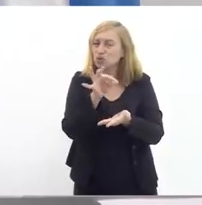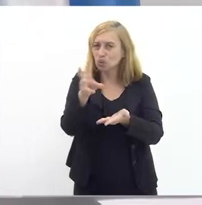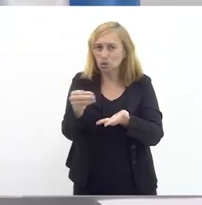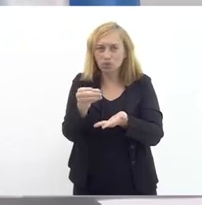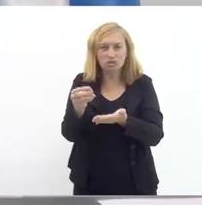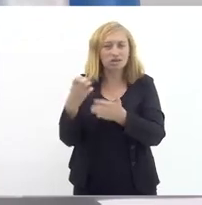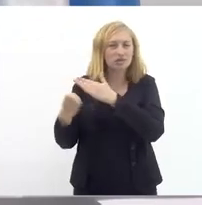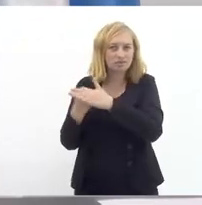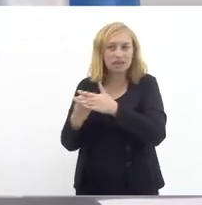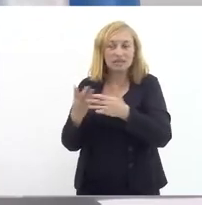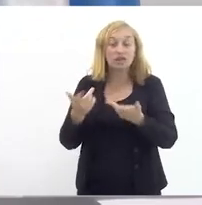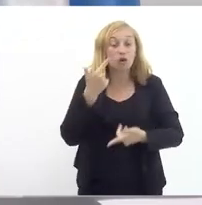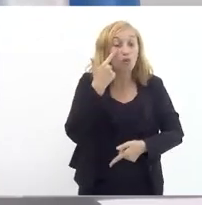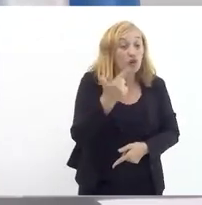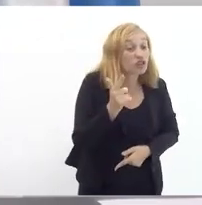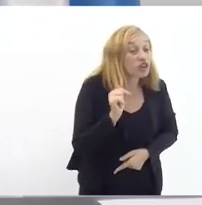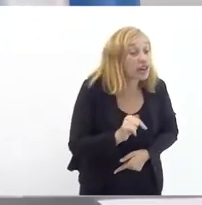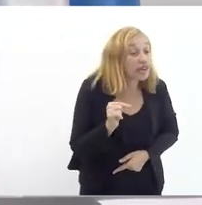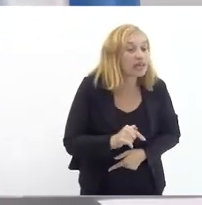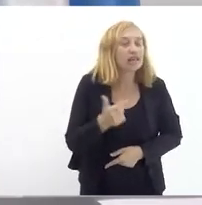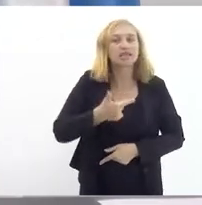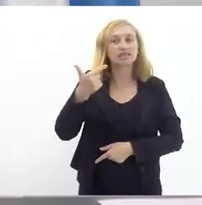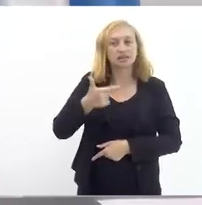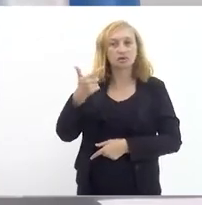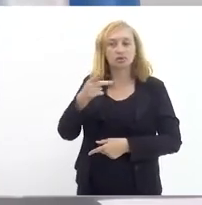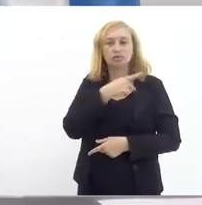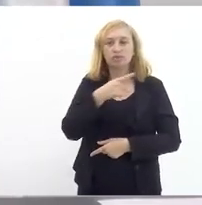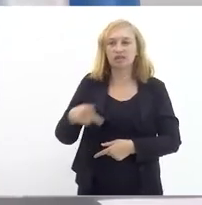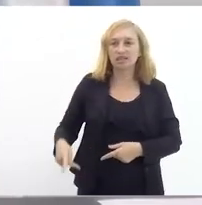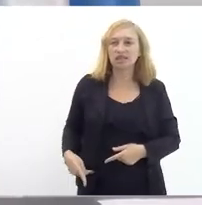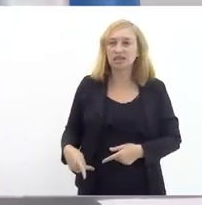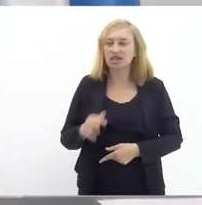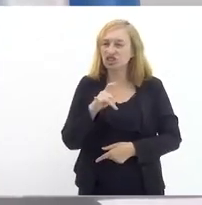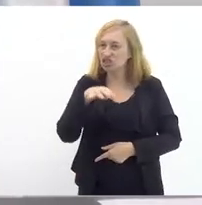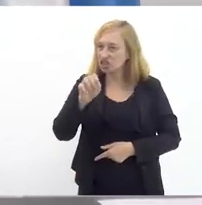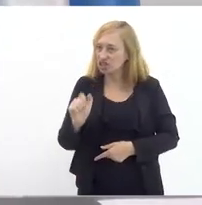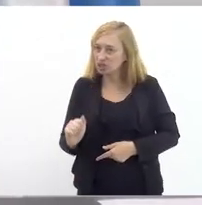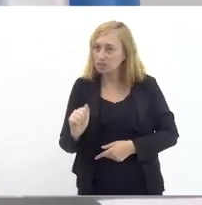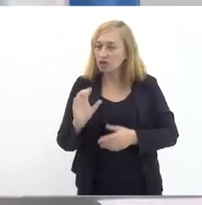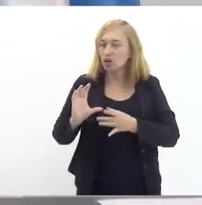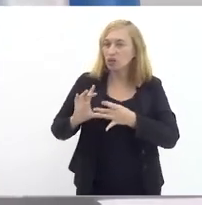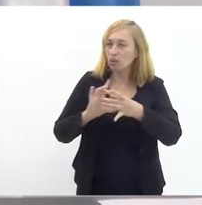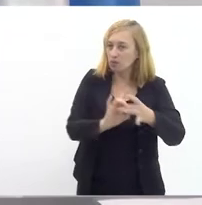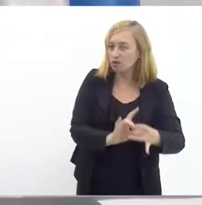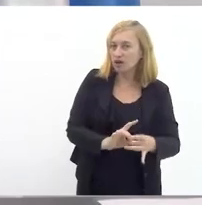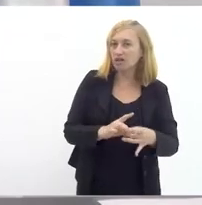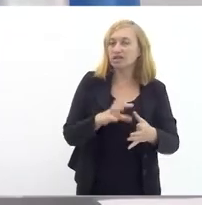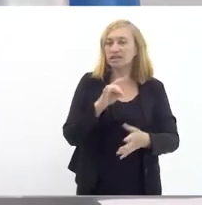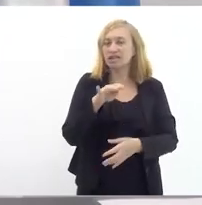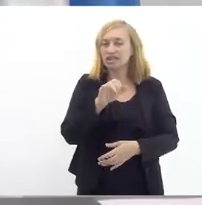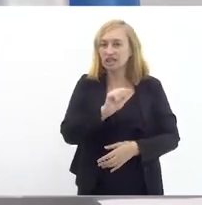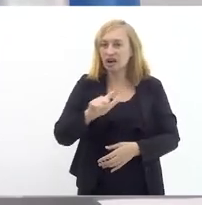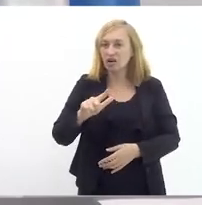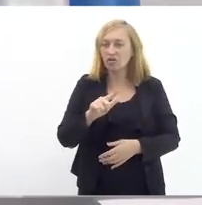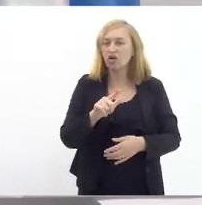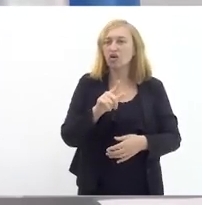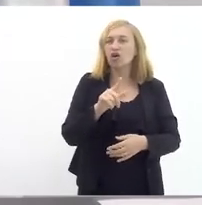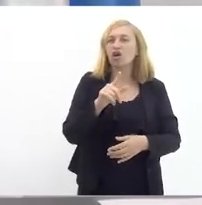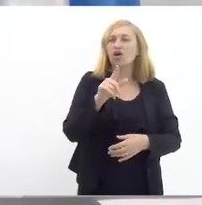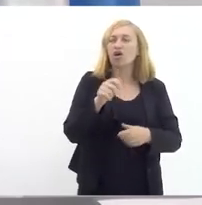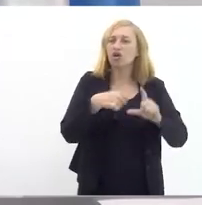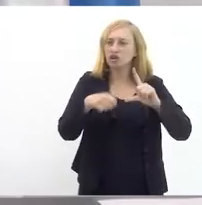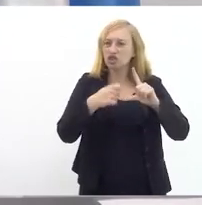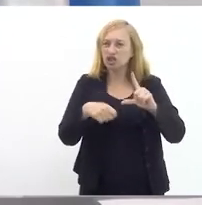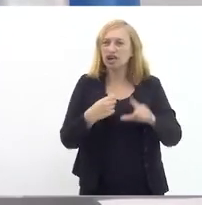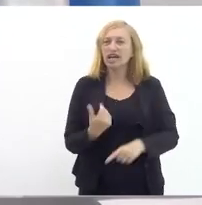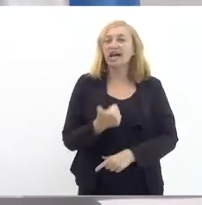Pelo que eu estou constatando aqui, segundo disse o presidente da Getransp, em convênio com a Central Logística, há 10 fiscais, né,